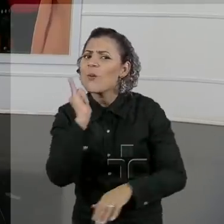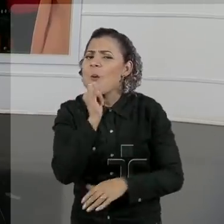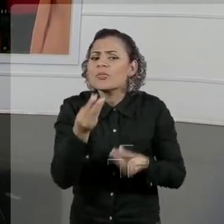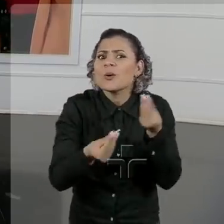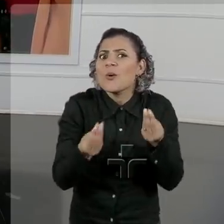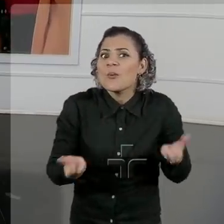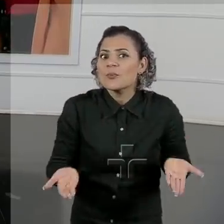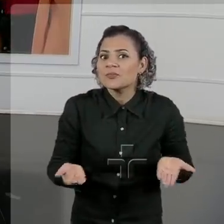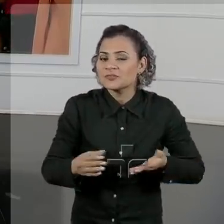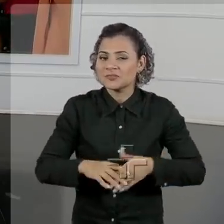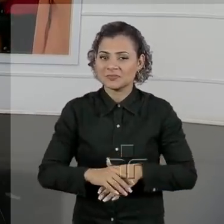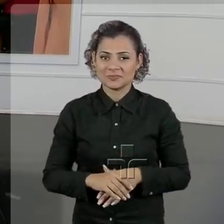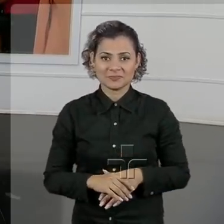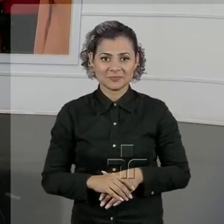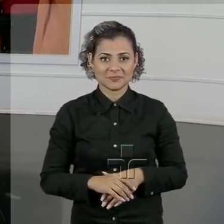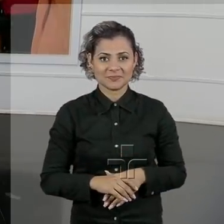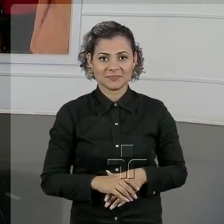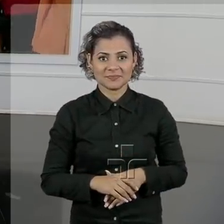gente.